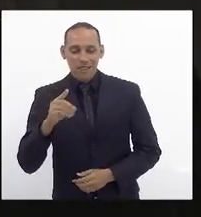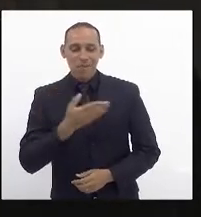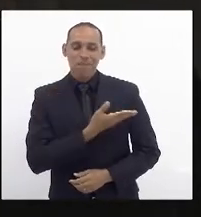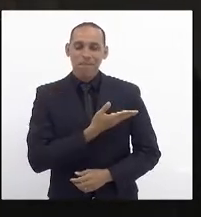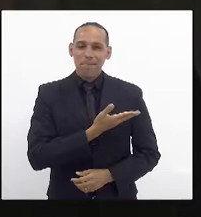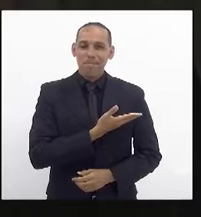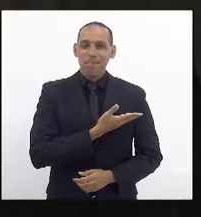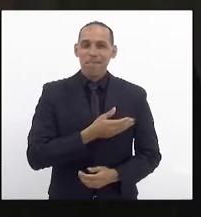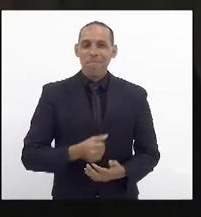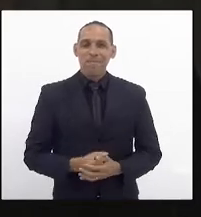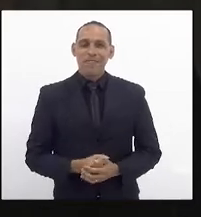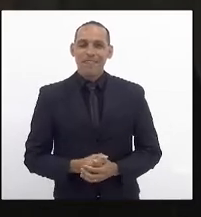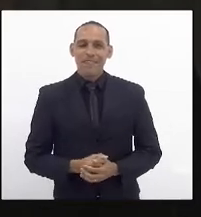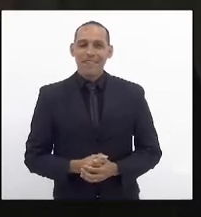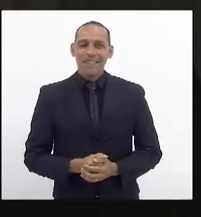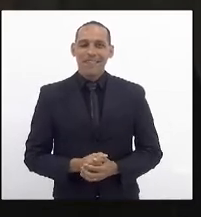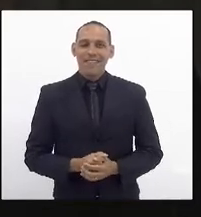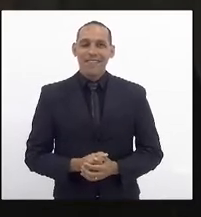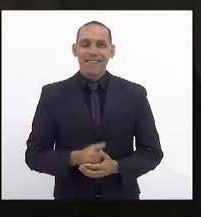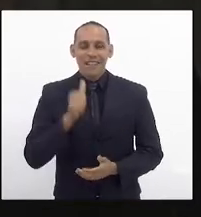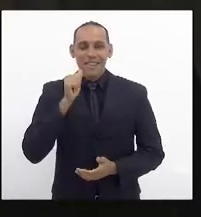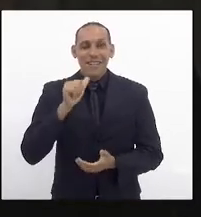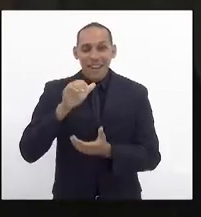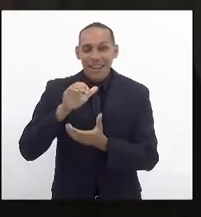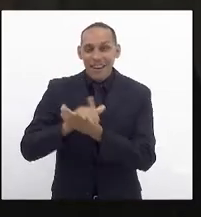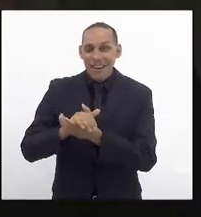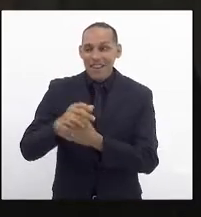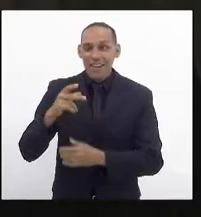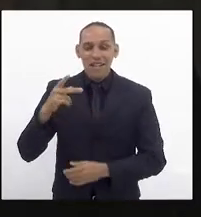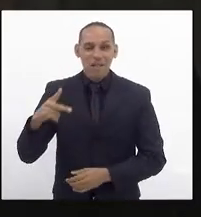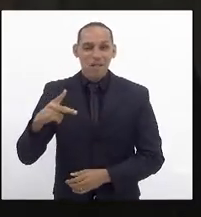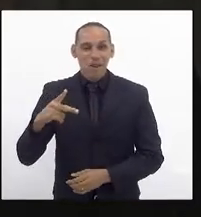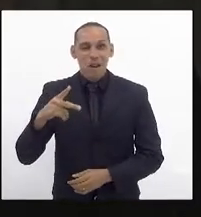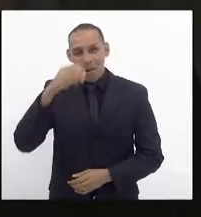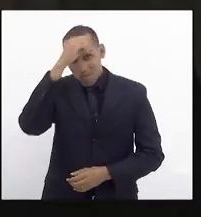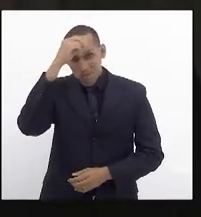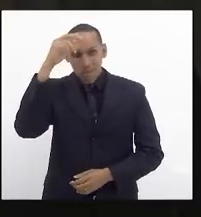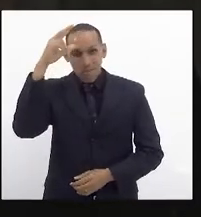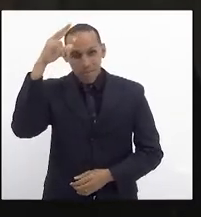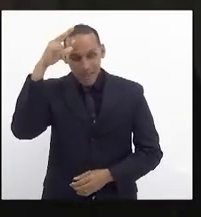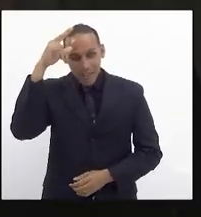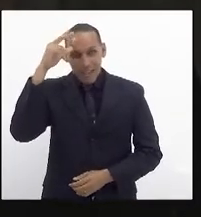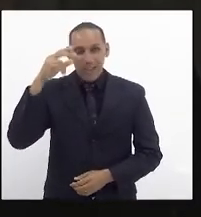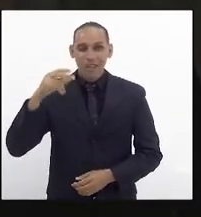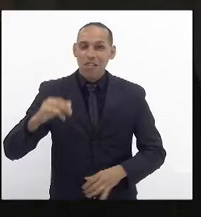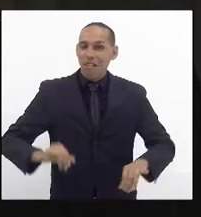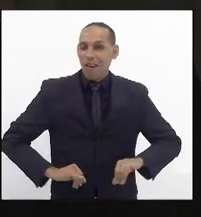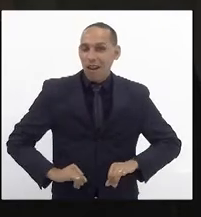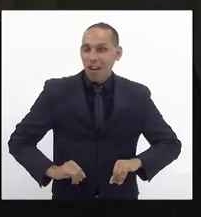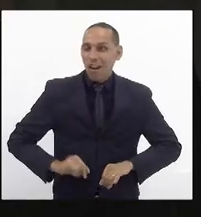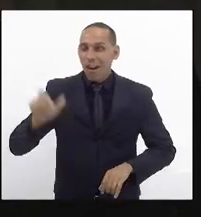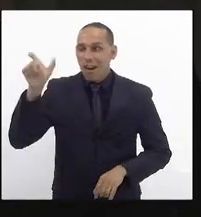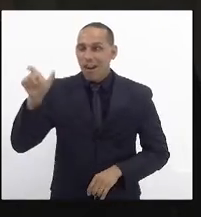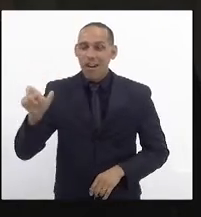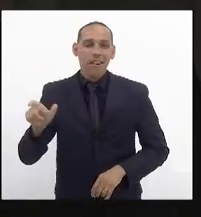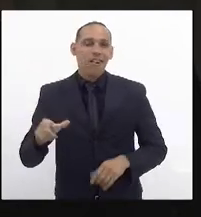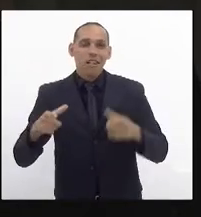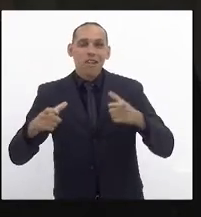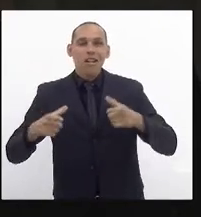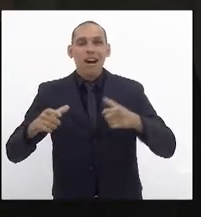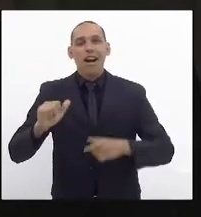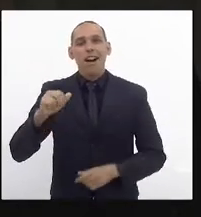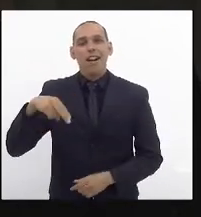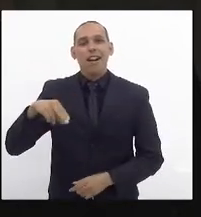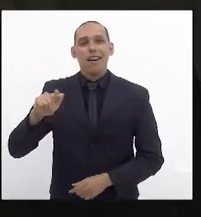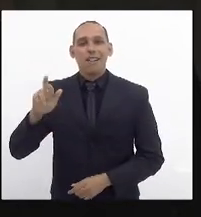esposa do nosso prefeito que tá sofrendo um sufoco lá em Angra dos Reis Por causa das chuvas e